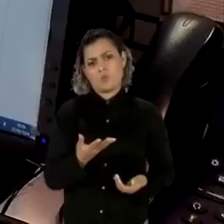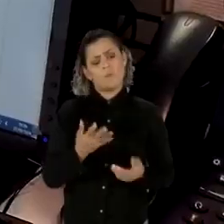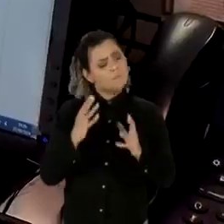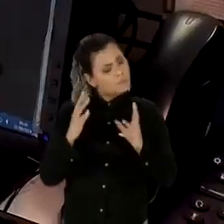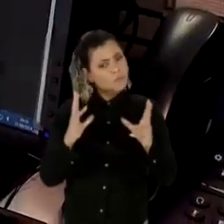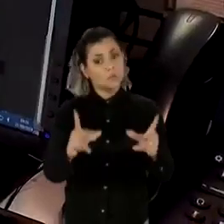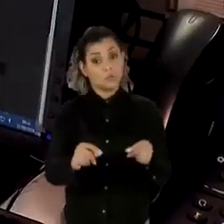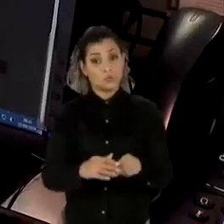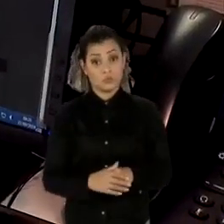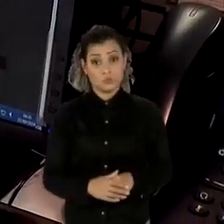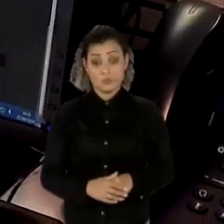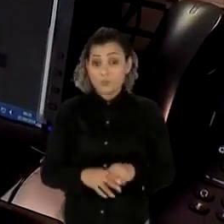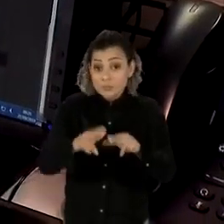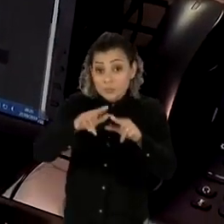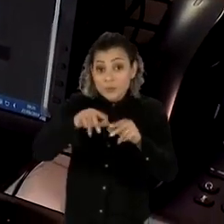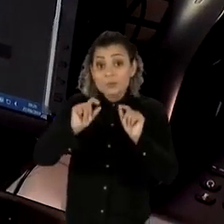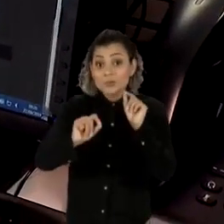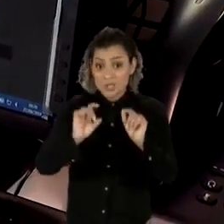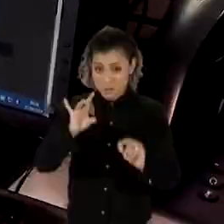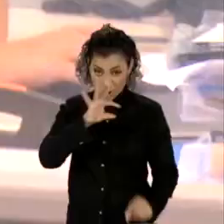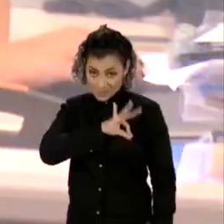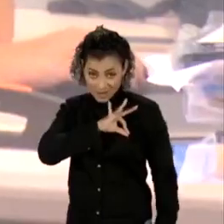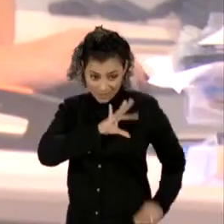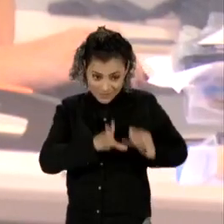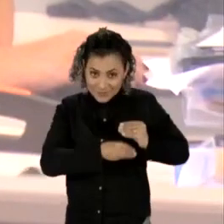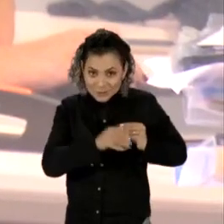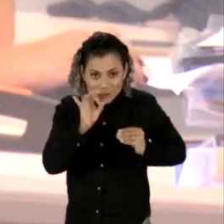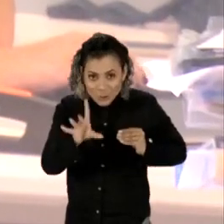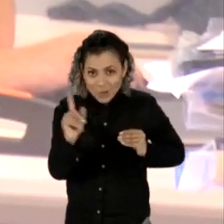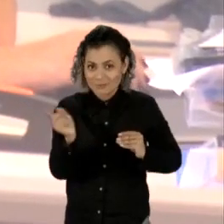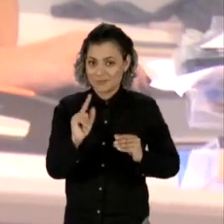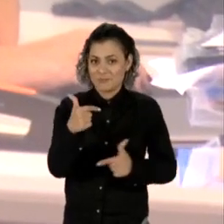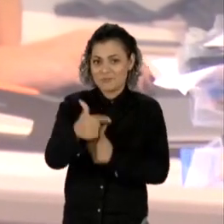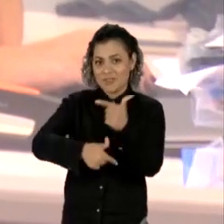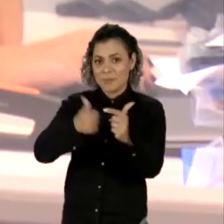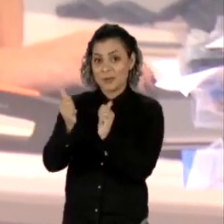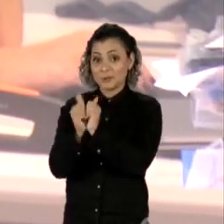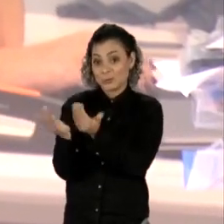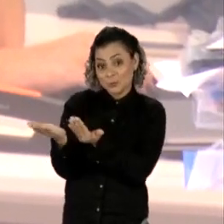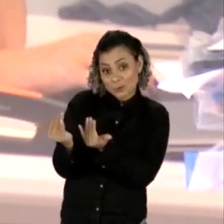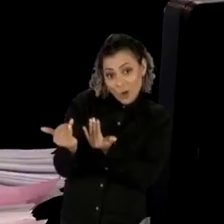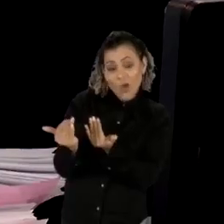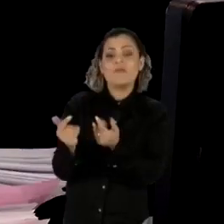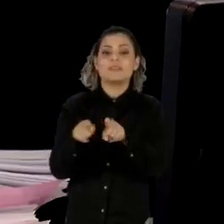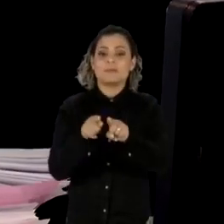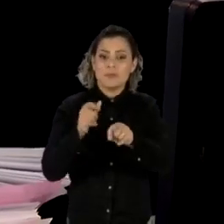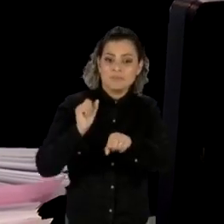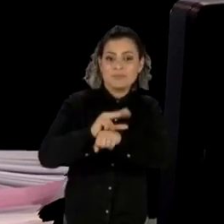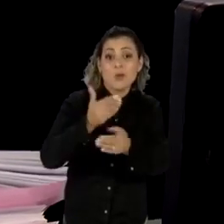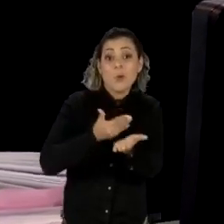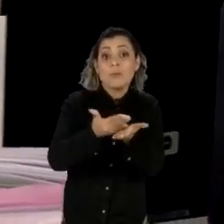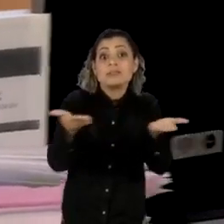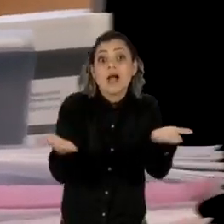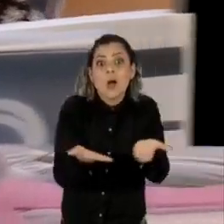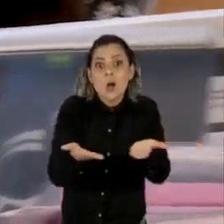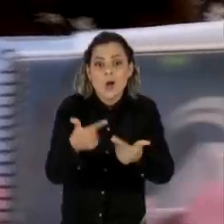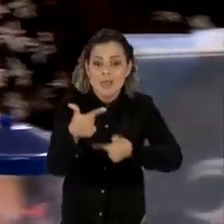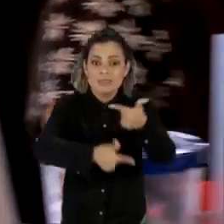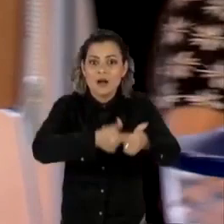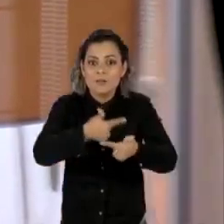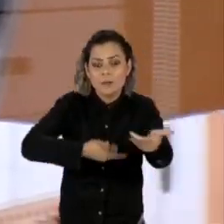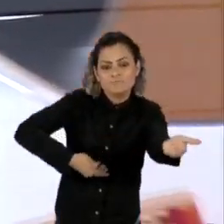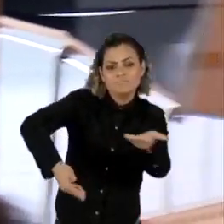todos e os ganhos vão além do financeiro trabalhando lado a lado com os jovens que estão ingressando agora no mercado de